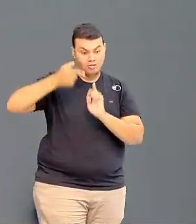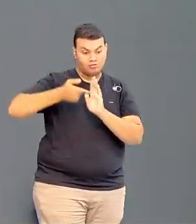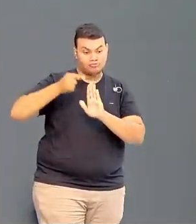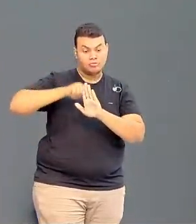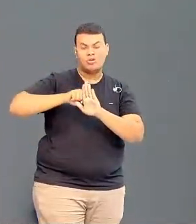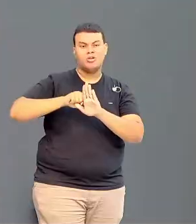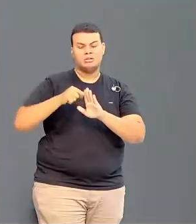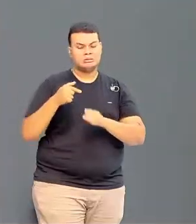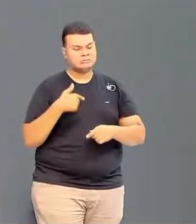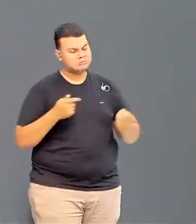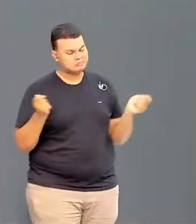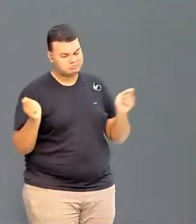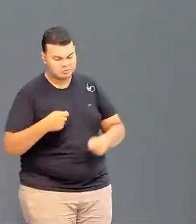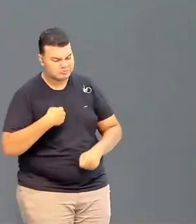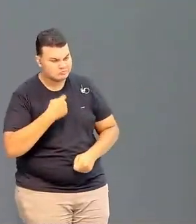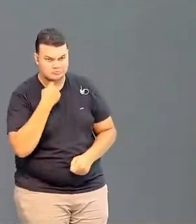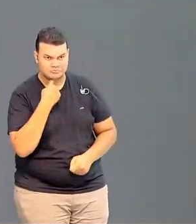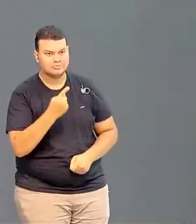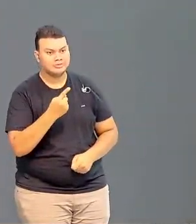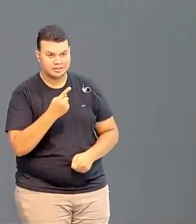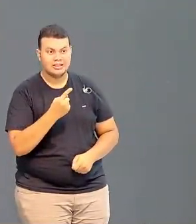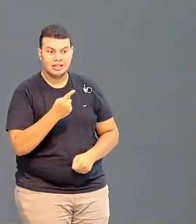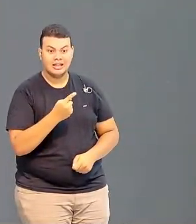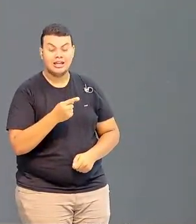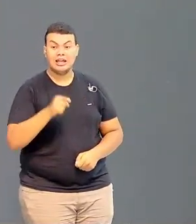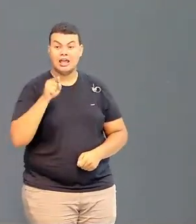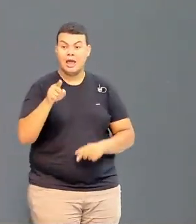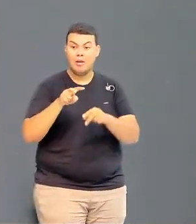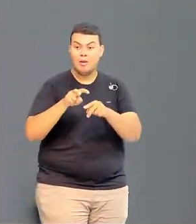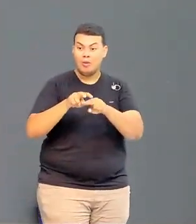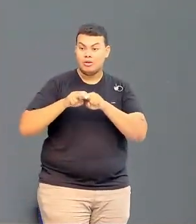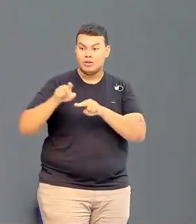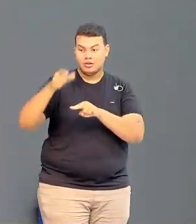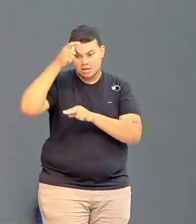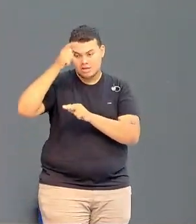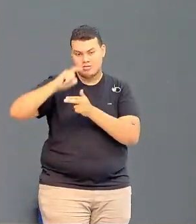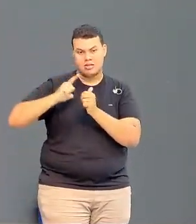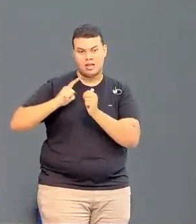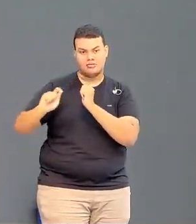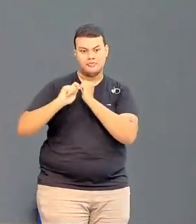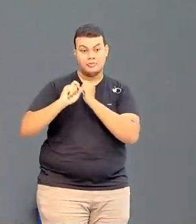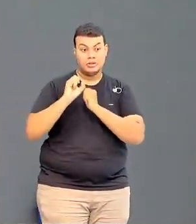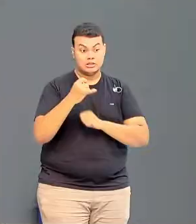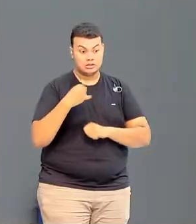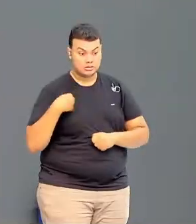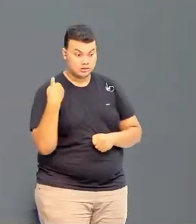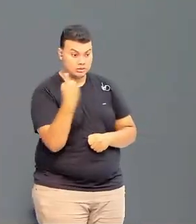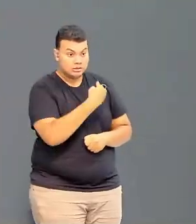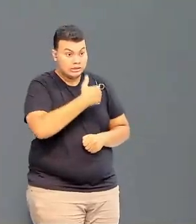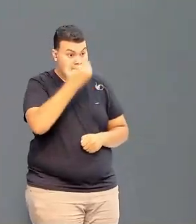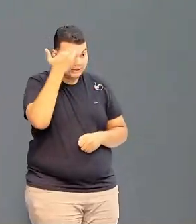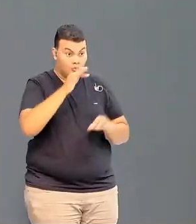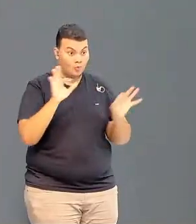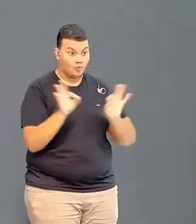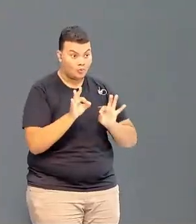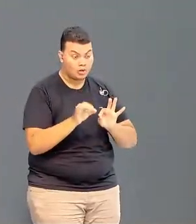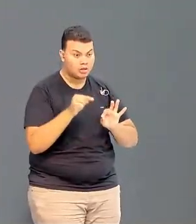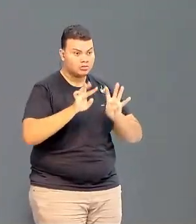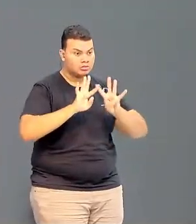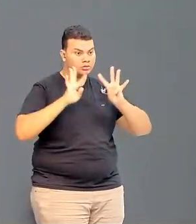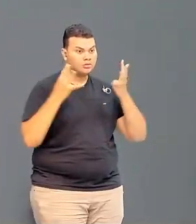somos capazes. Ele castiga com isso. Irmãos, enquanto não entendermos que essas fortalezas precisam